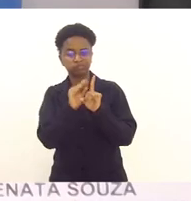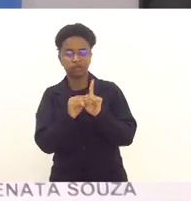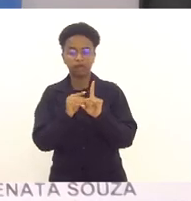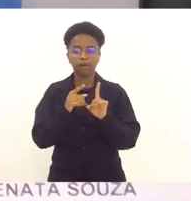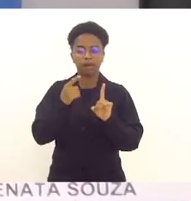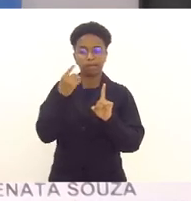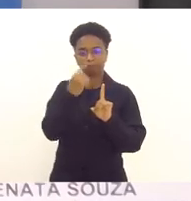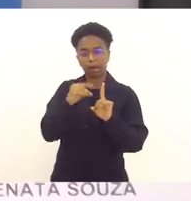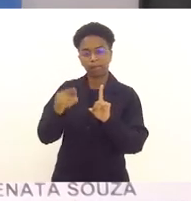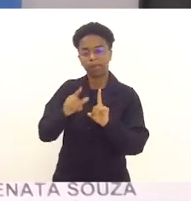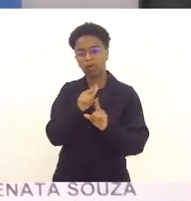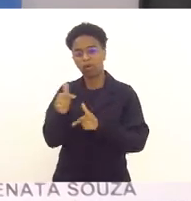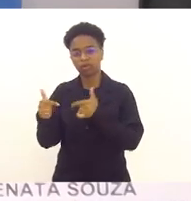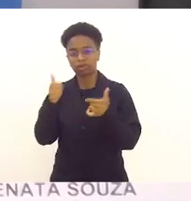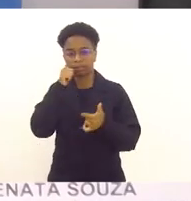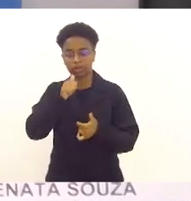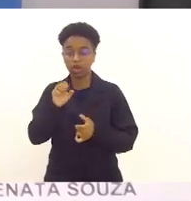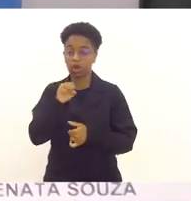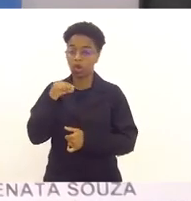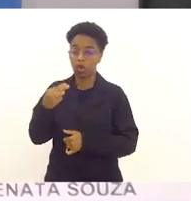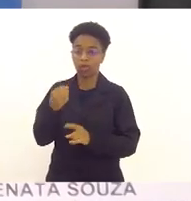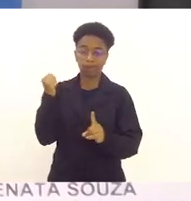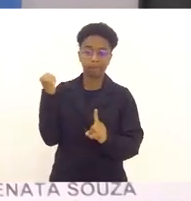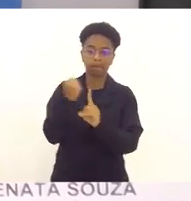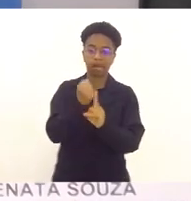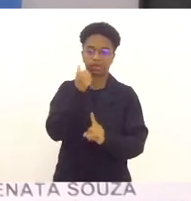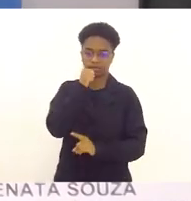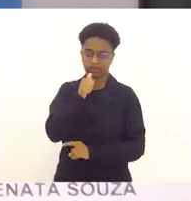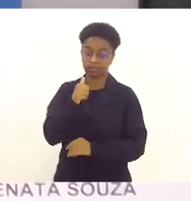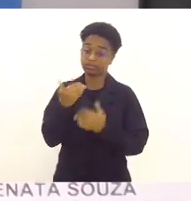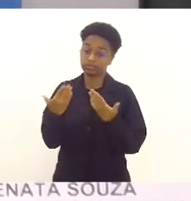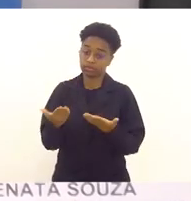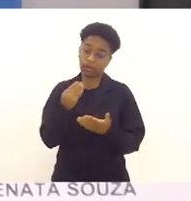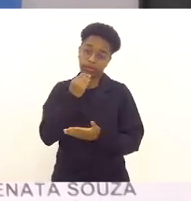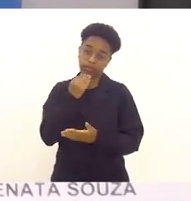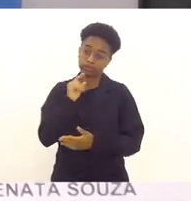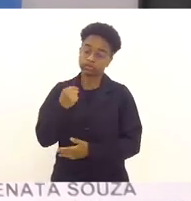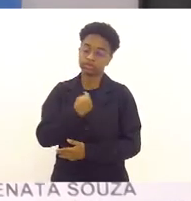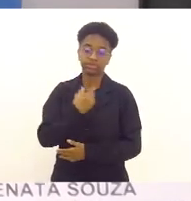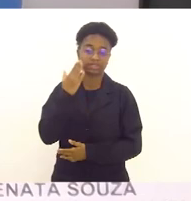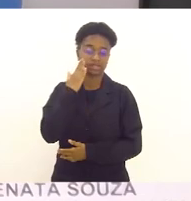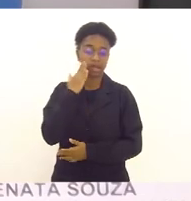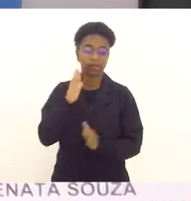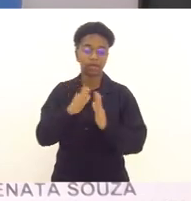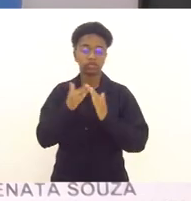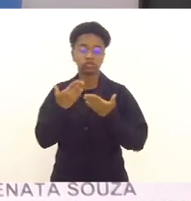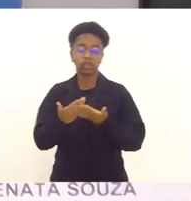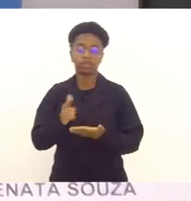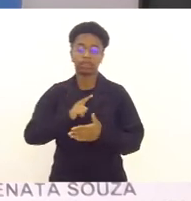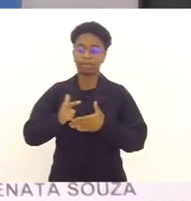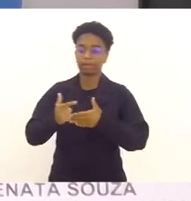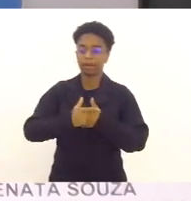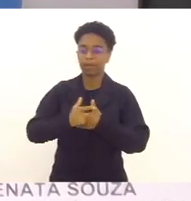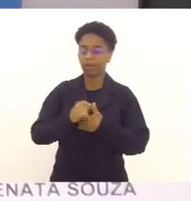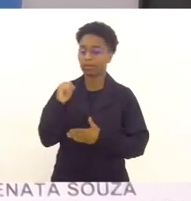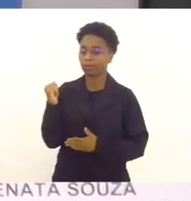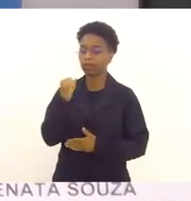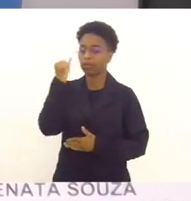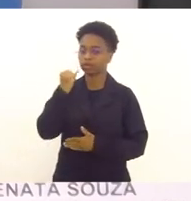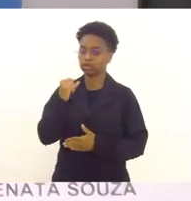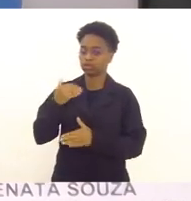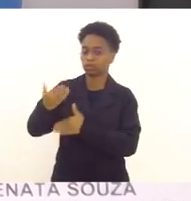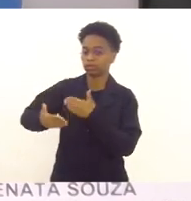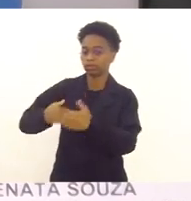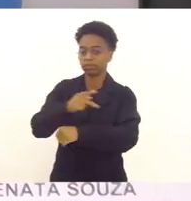violentador de outras mulheres ou um feminicida E é claro que a gente sabe que a escola tem um papel fundamental no processo